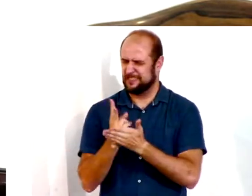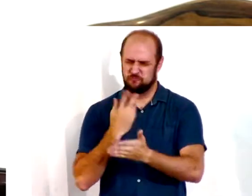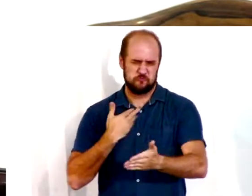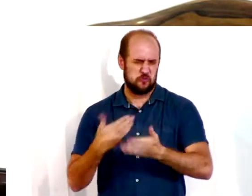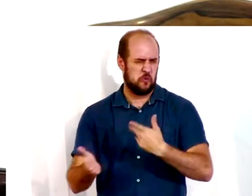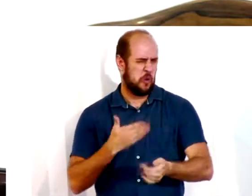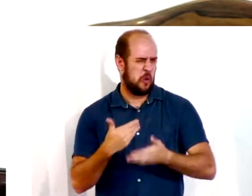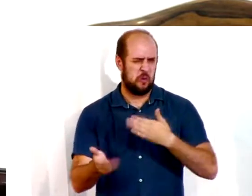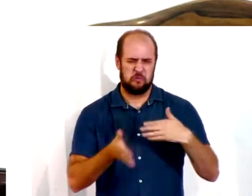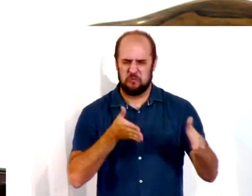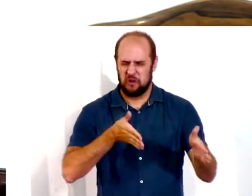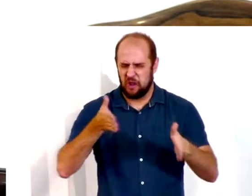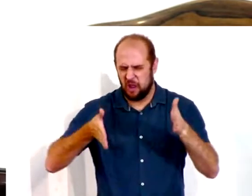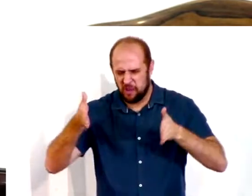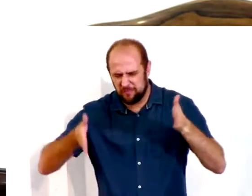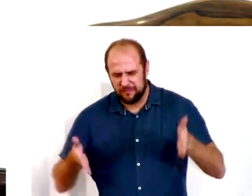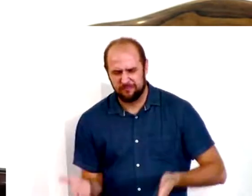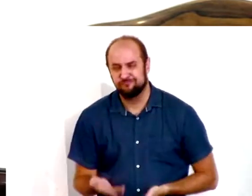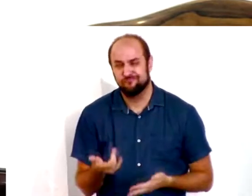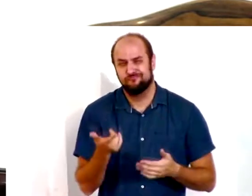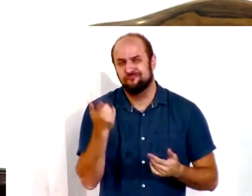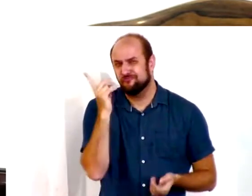qualquer circunstância.